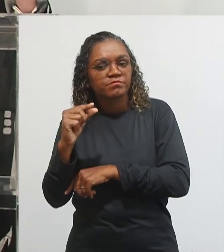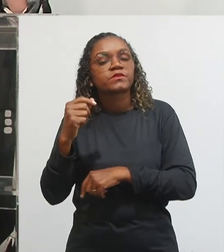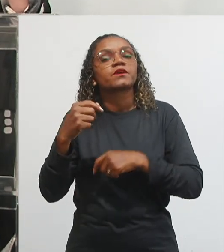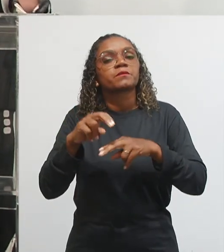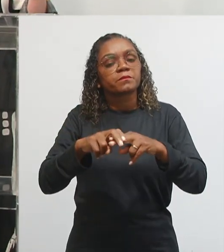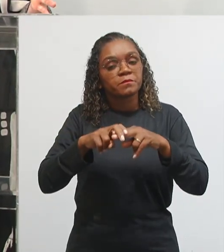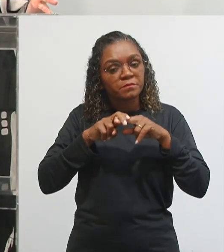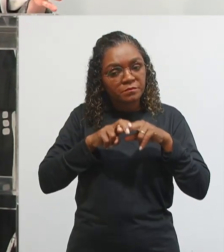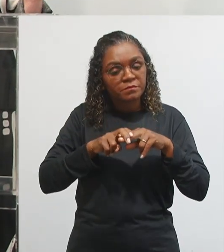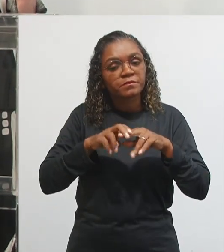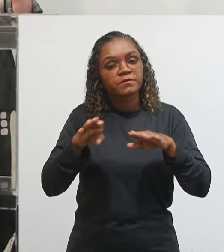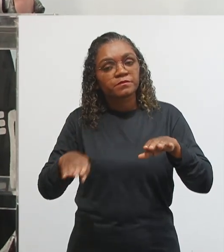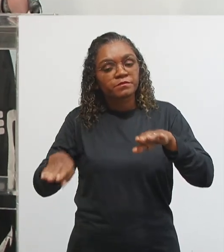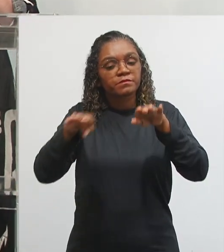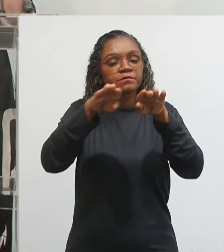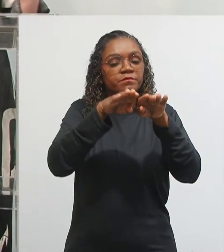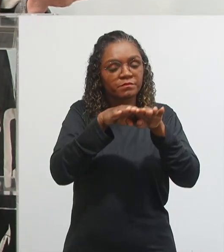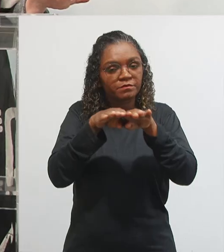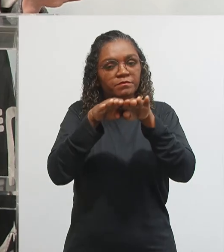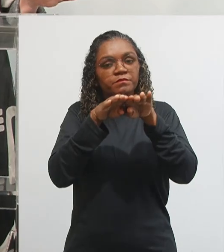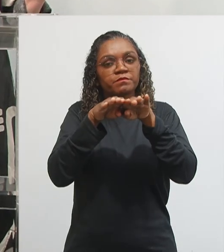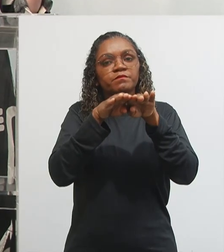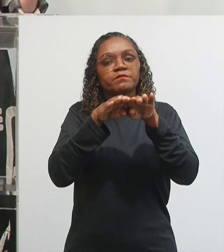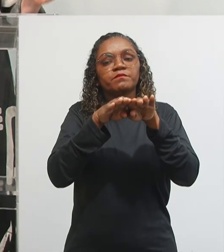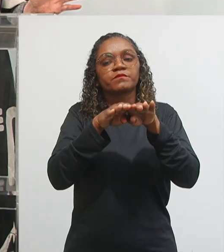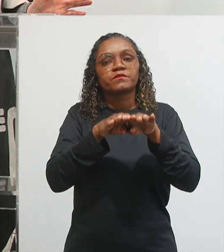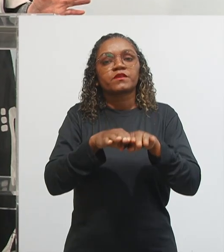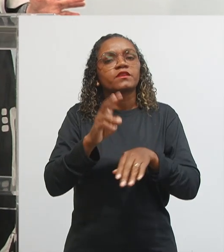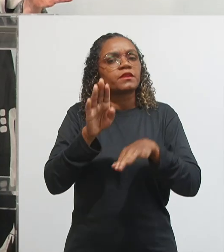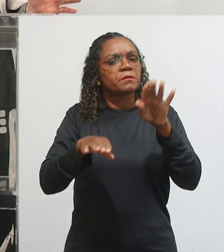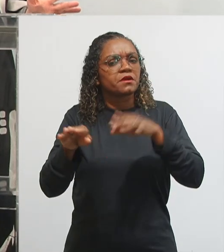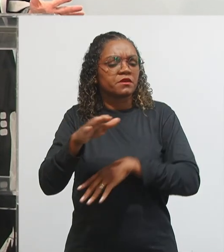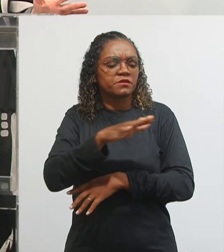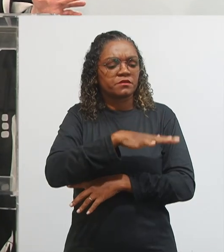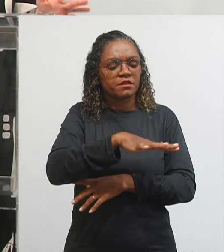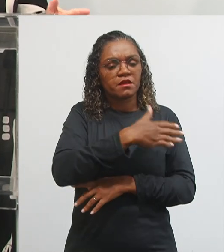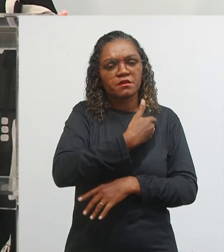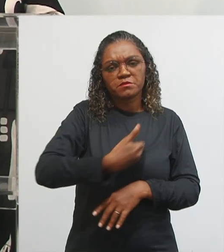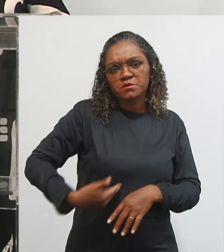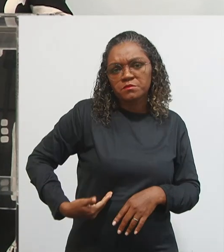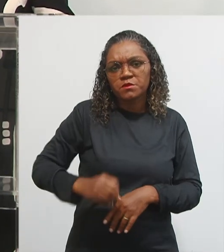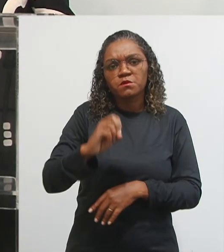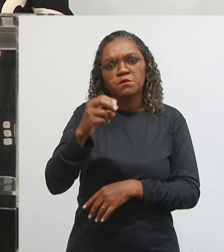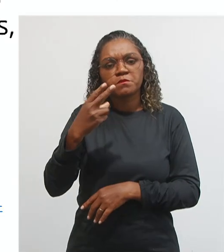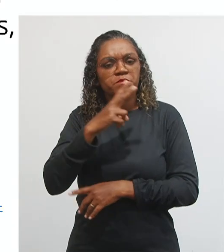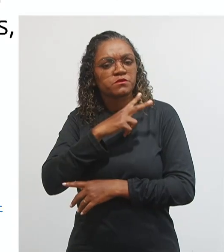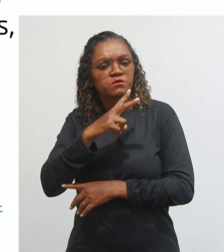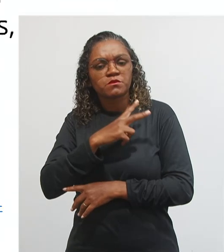equilíbrio que é necessário alcançar, seja no serviço público, seja na empresa privada.